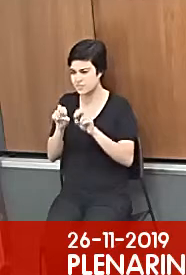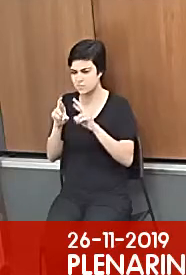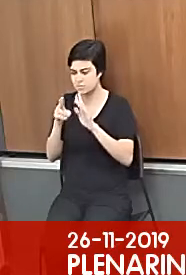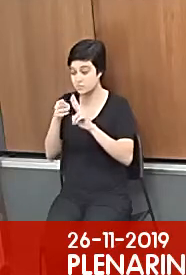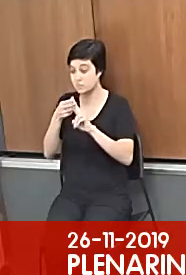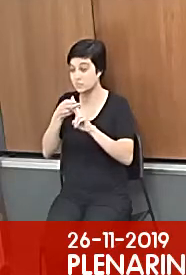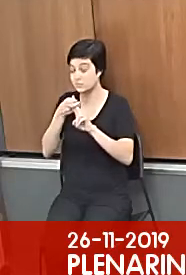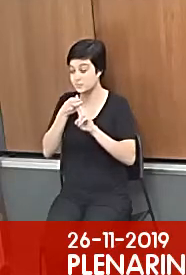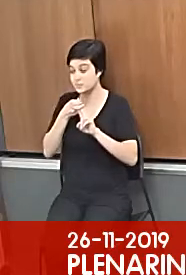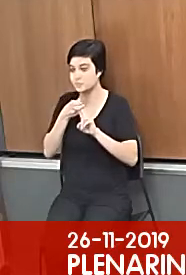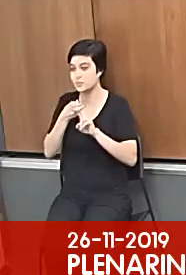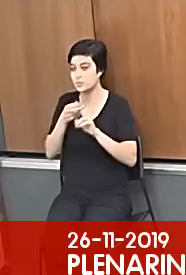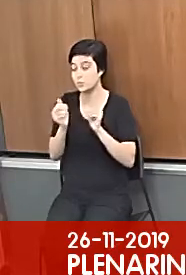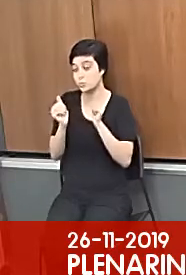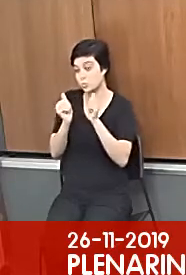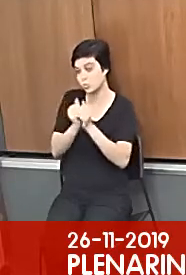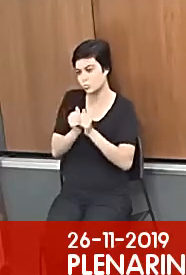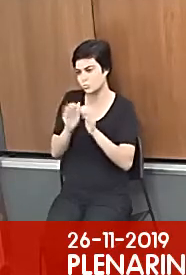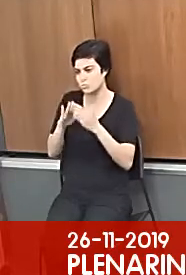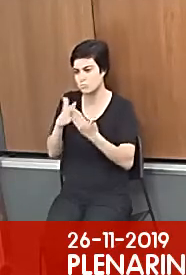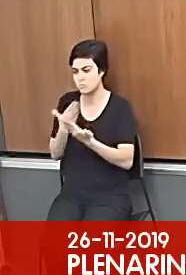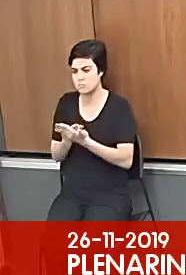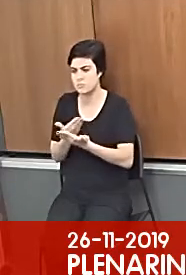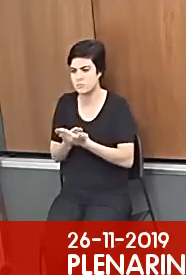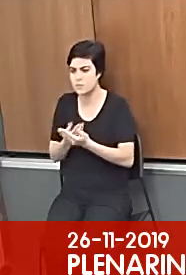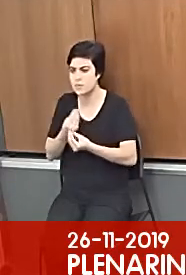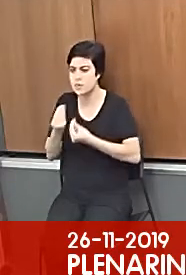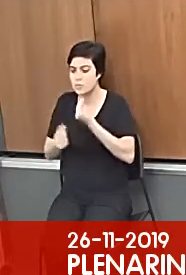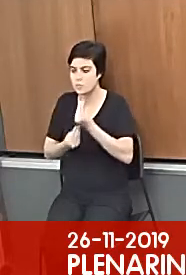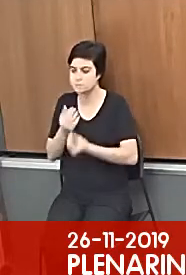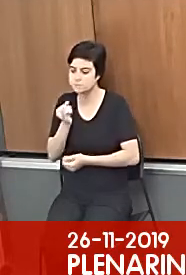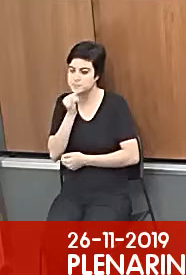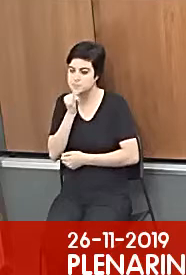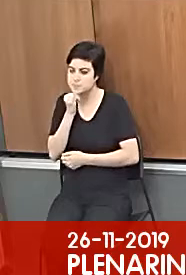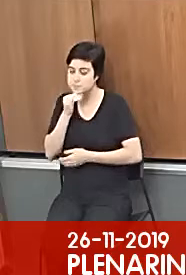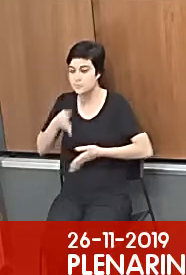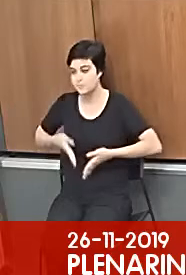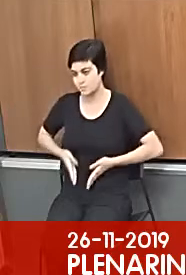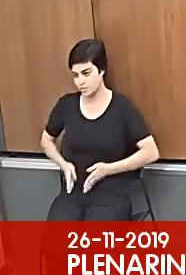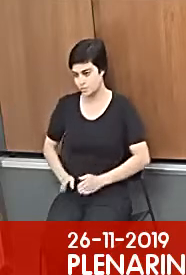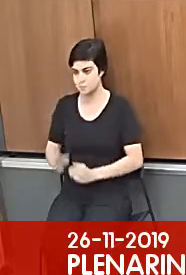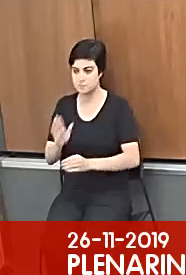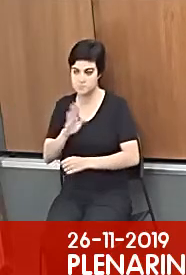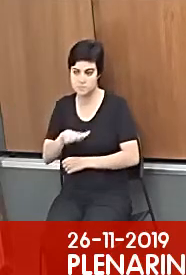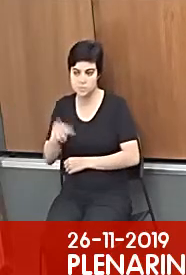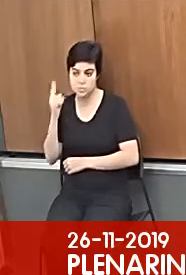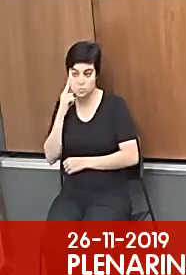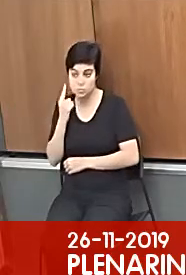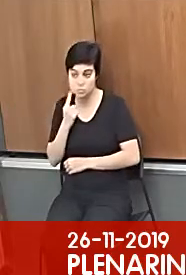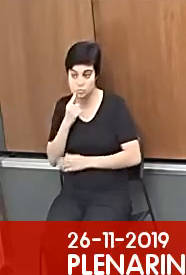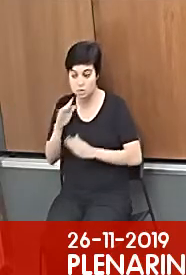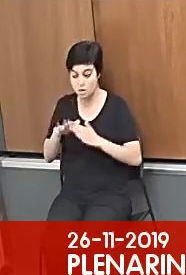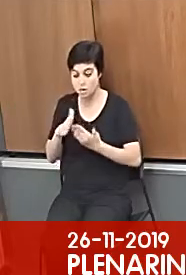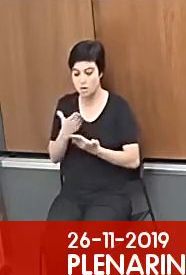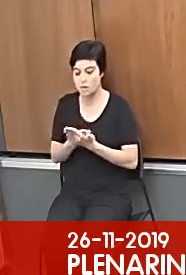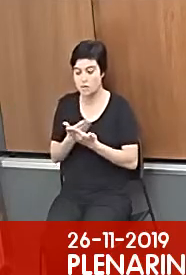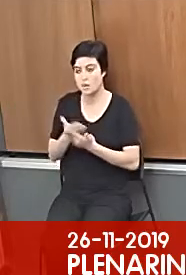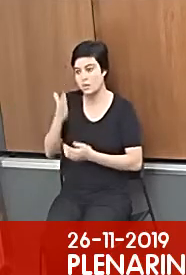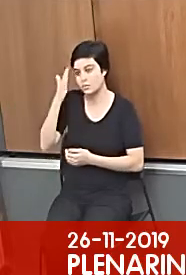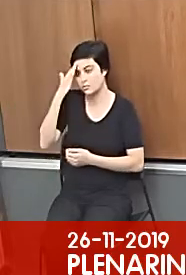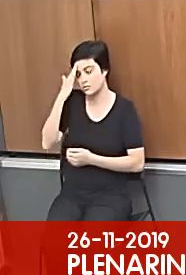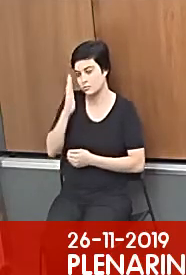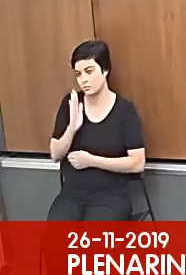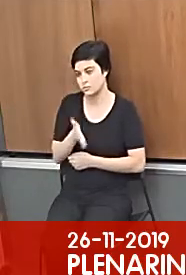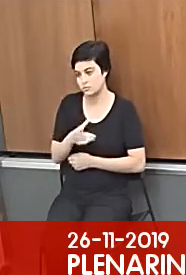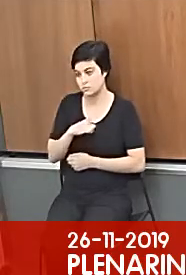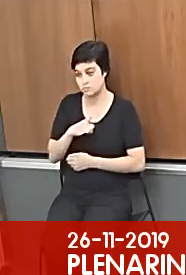está relacionado à escola. Como? Nasceu uma criança surda, a escola fica sabendo. É colocado um